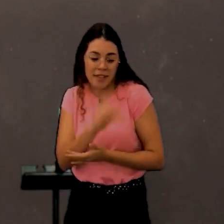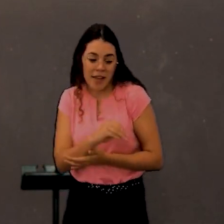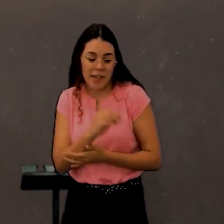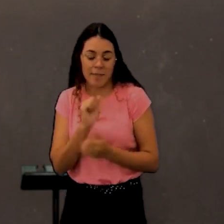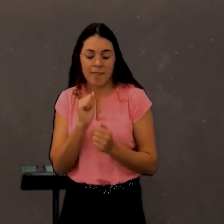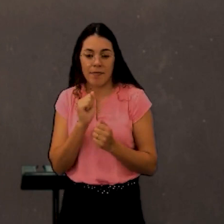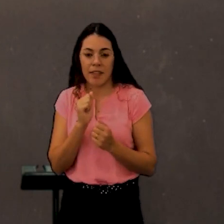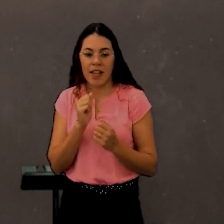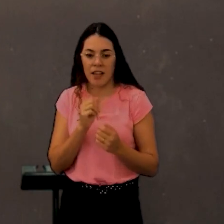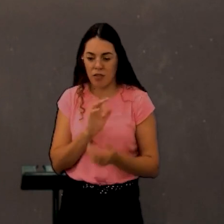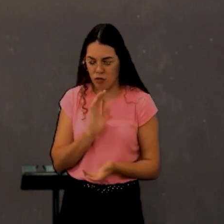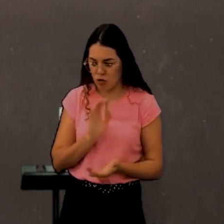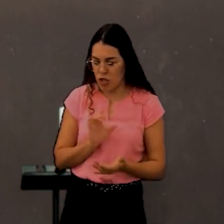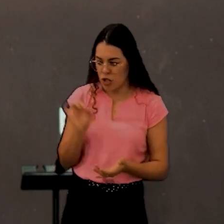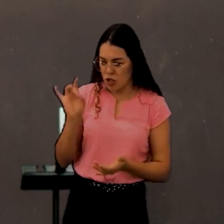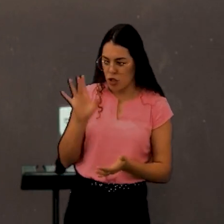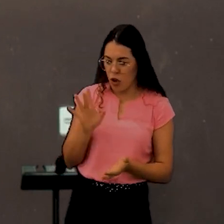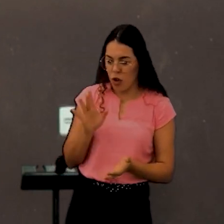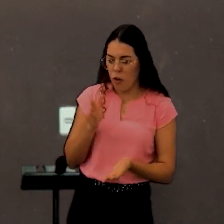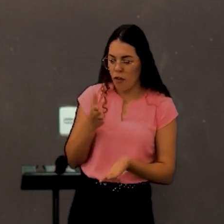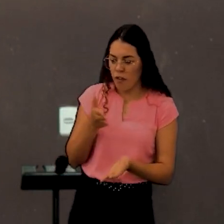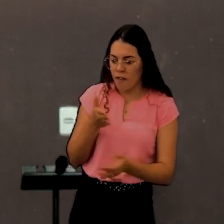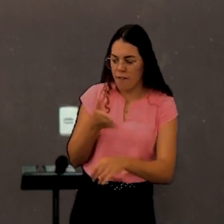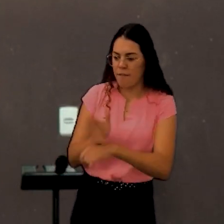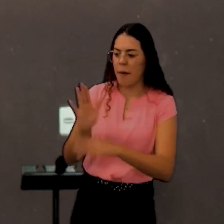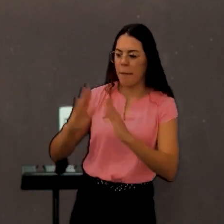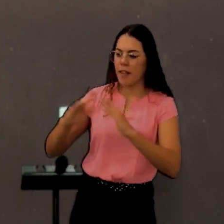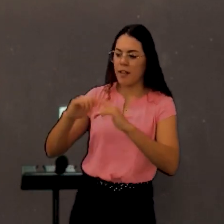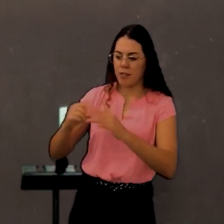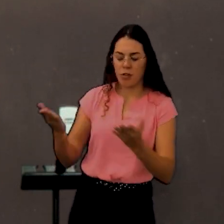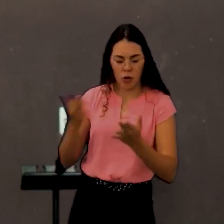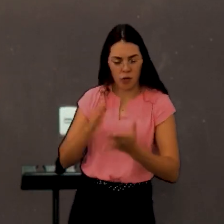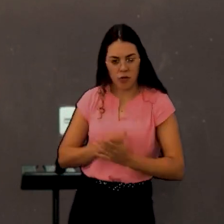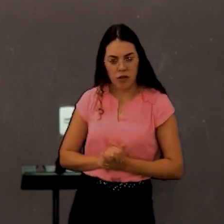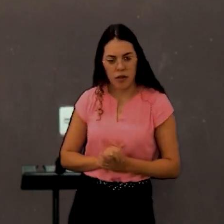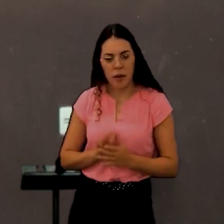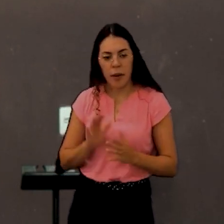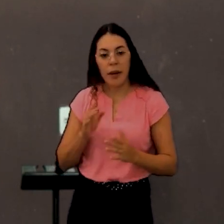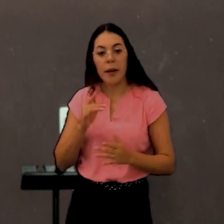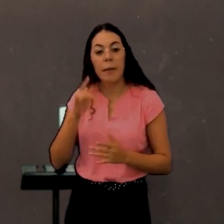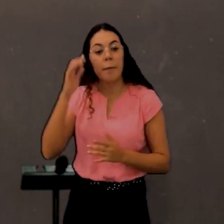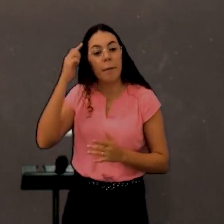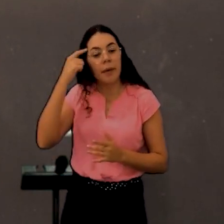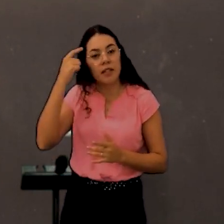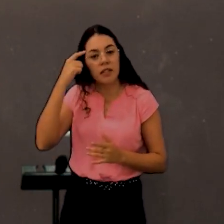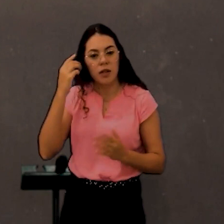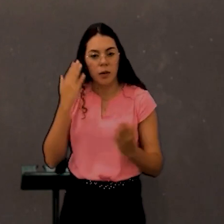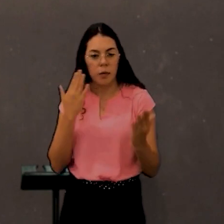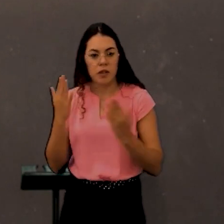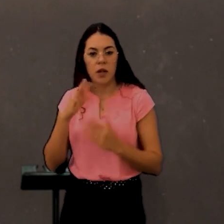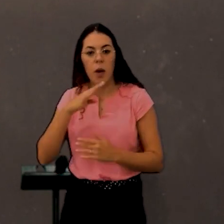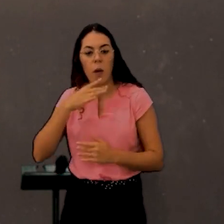começou a dizer: só vive na igreja agora. Mas se você estivesse num bar, era melhor?